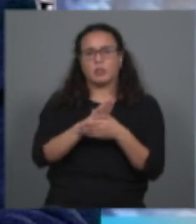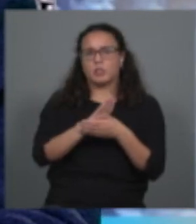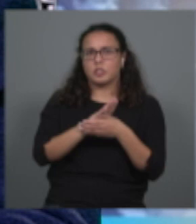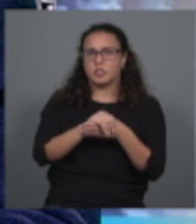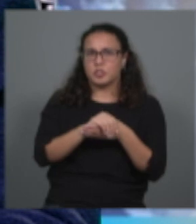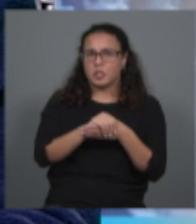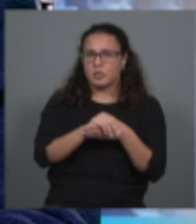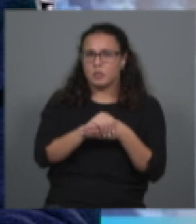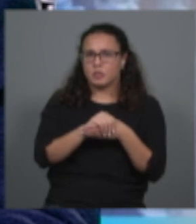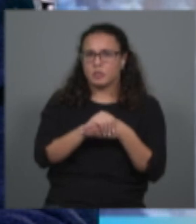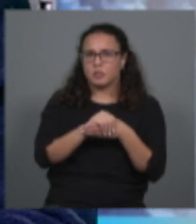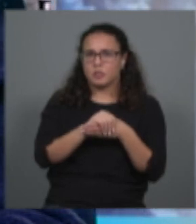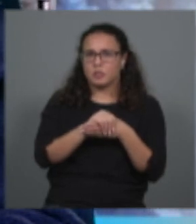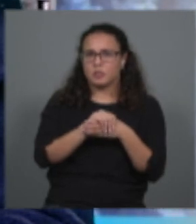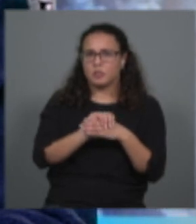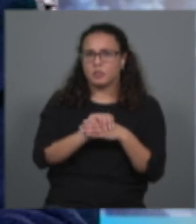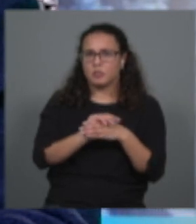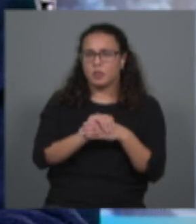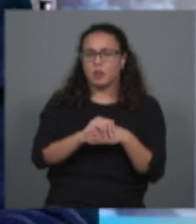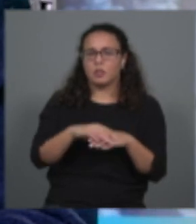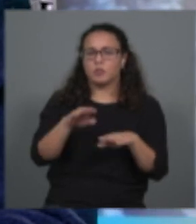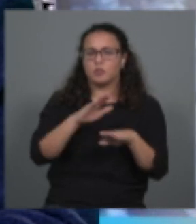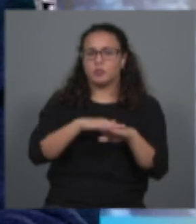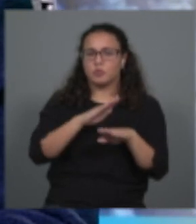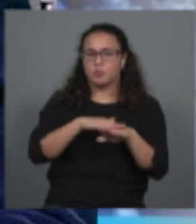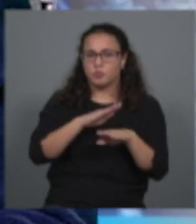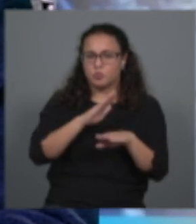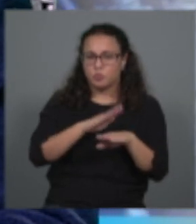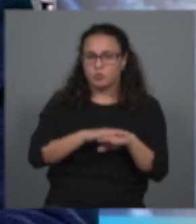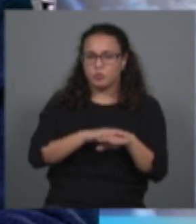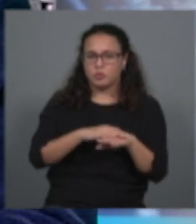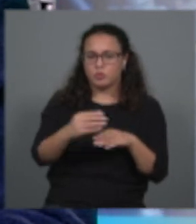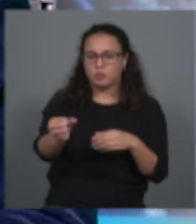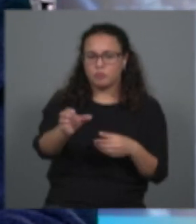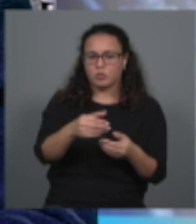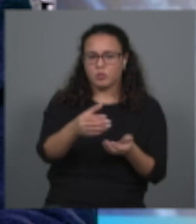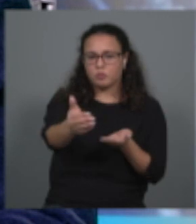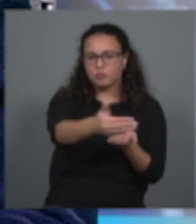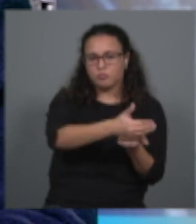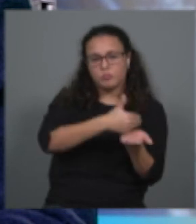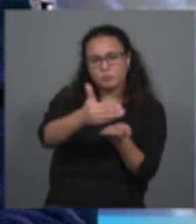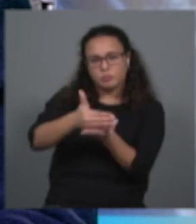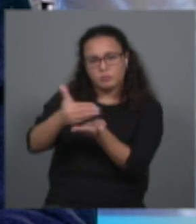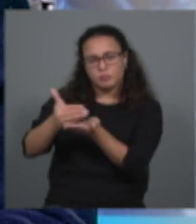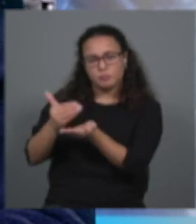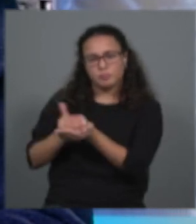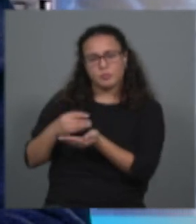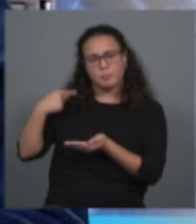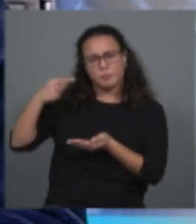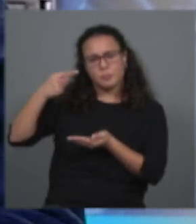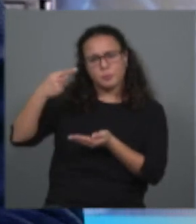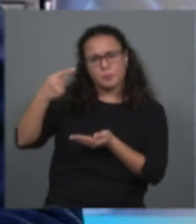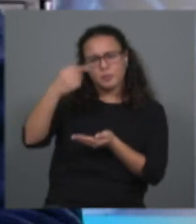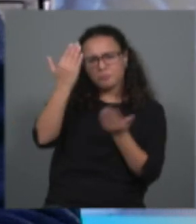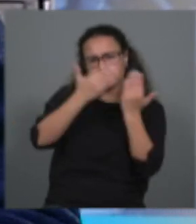e com testemunhos vamos recebendo quase todos os dias eu ia dizer de